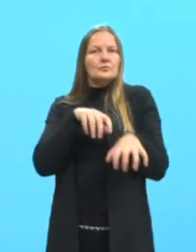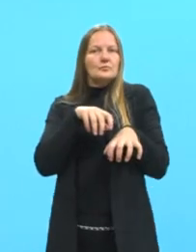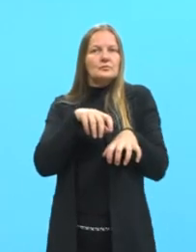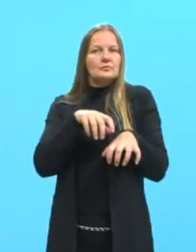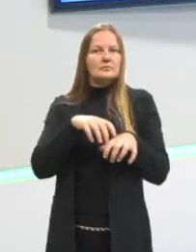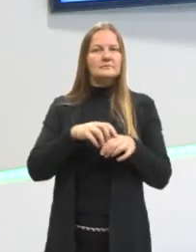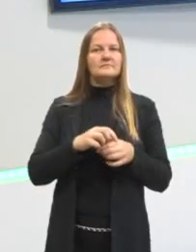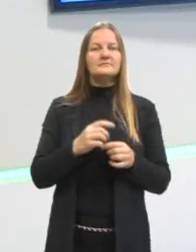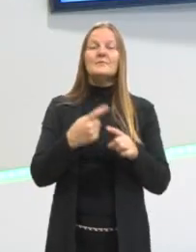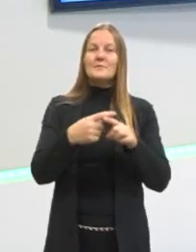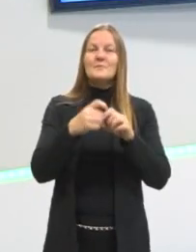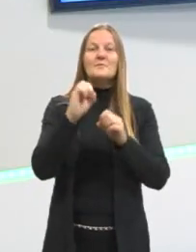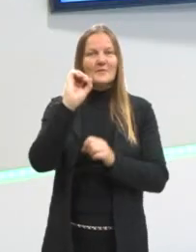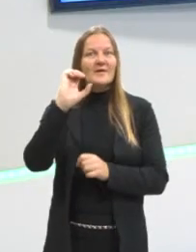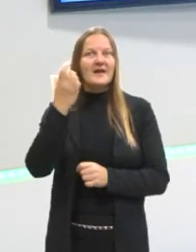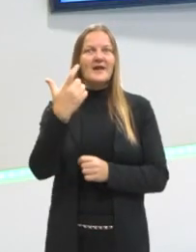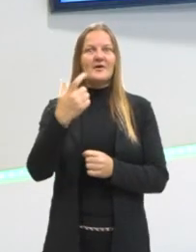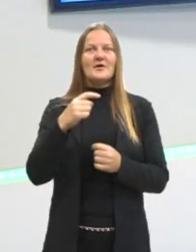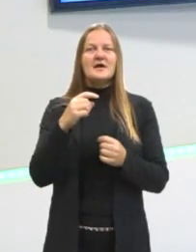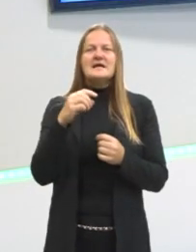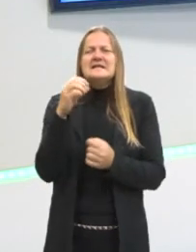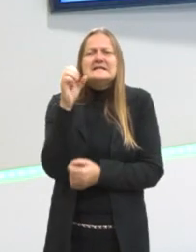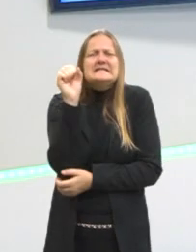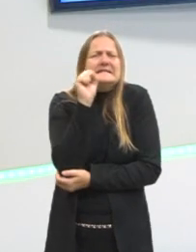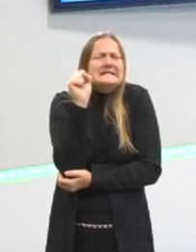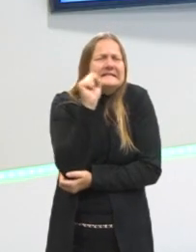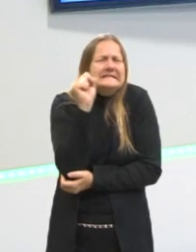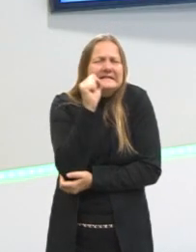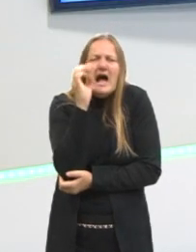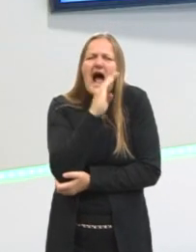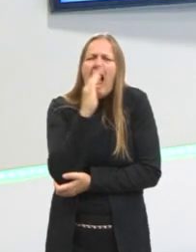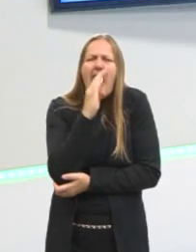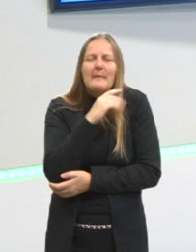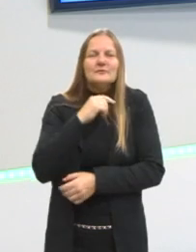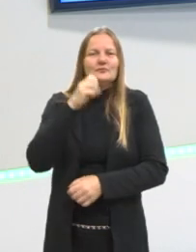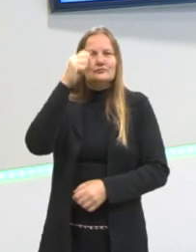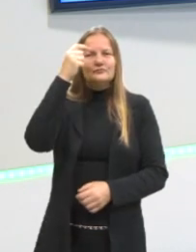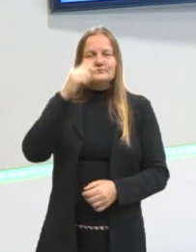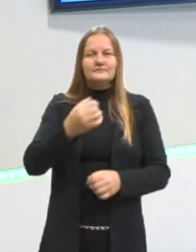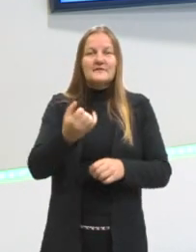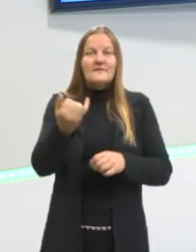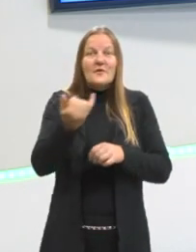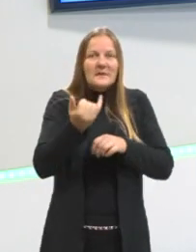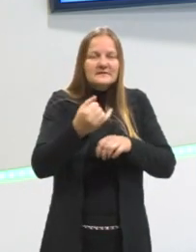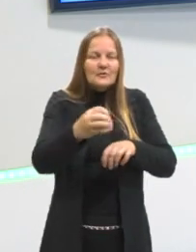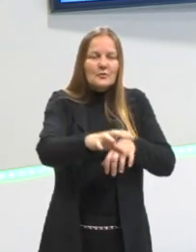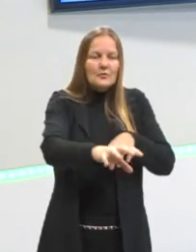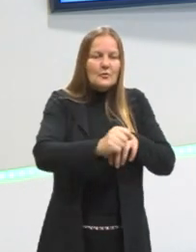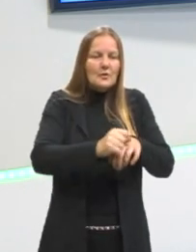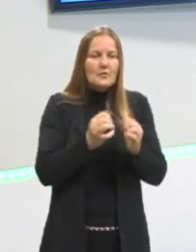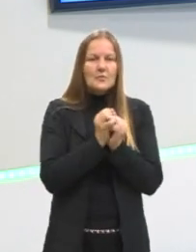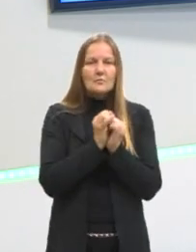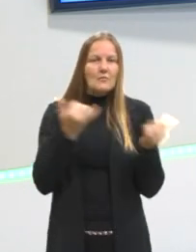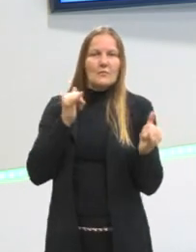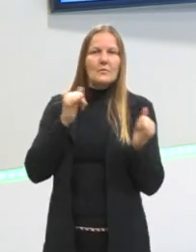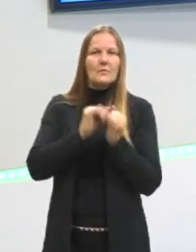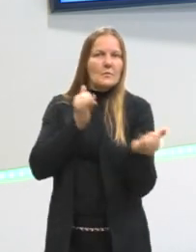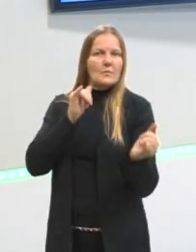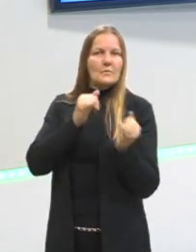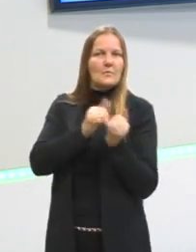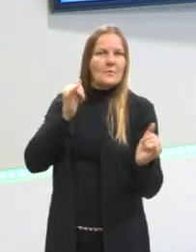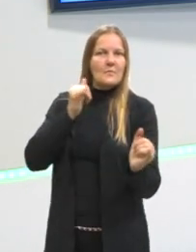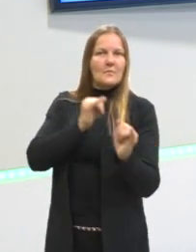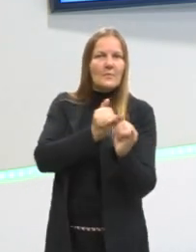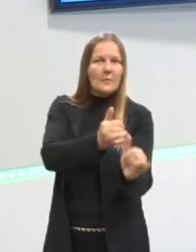claro que isso é questão de milésimos de segundos né como se fosse um cur e tu é muito rápido essa